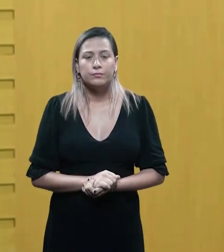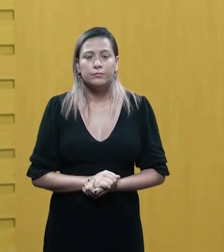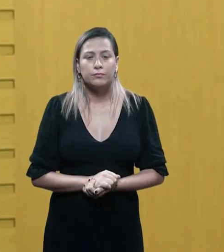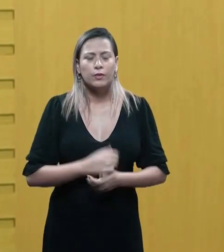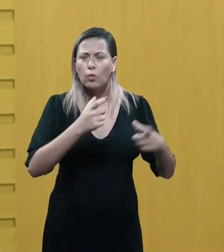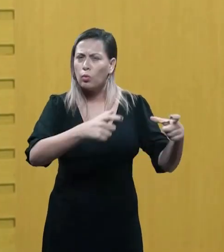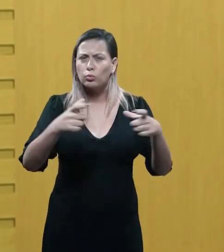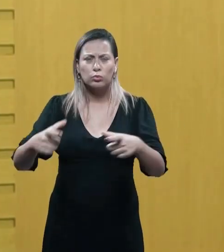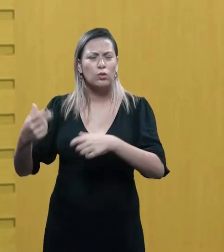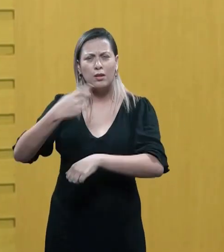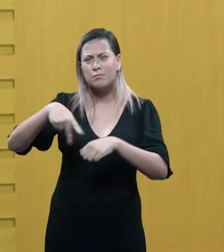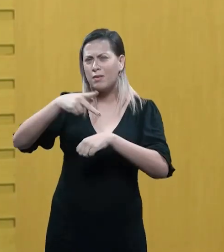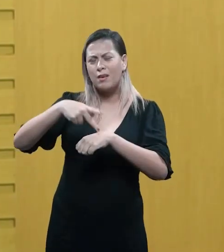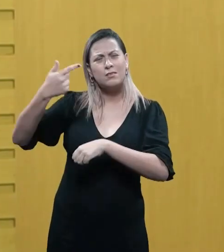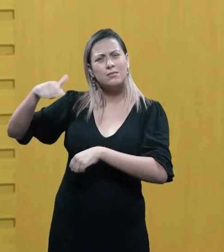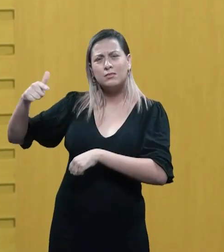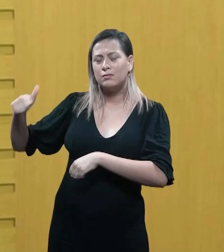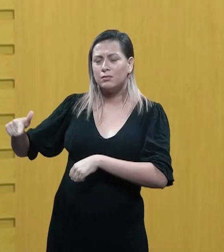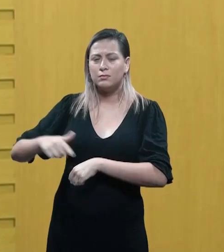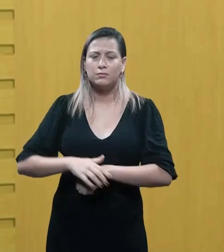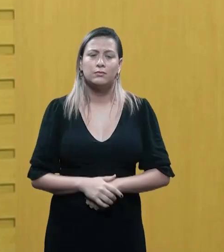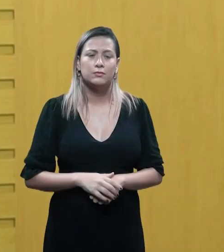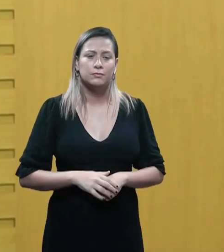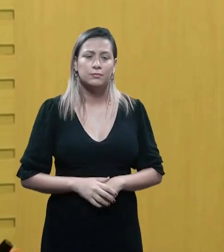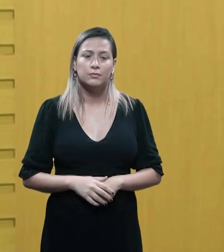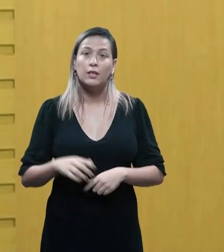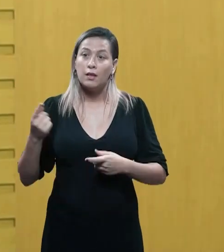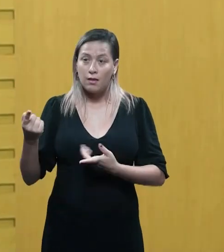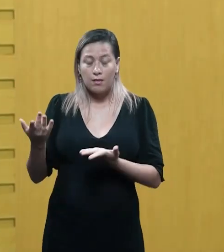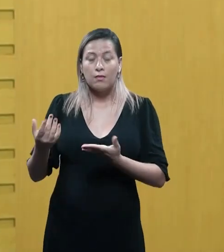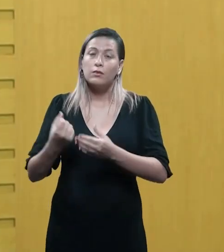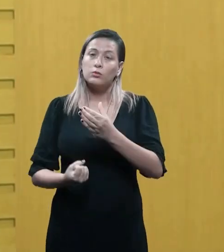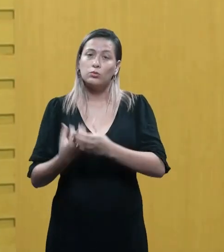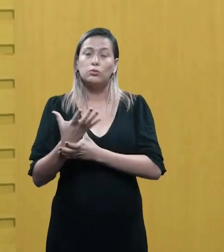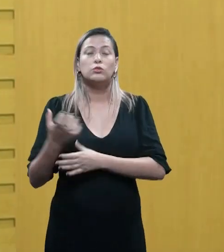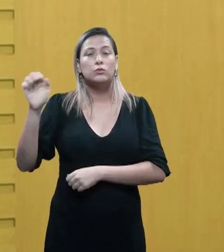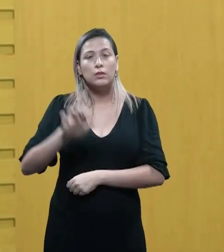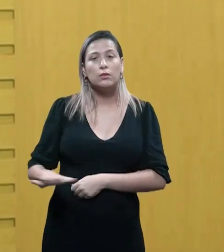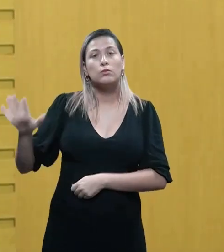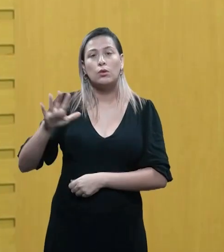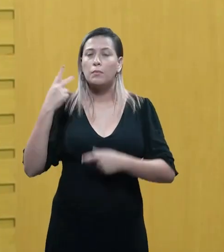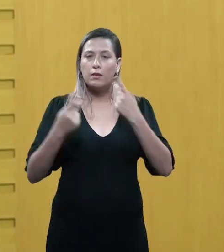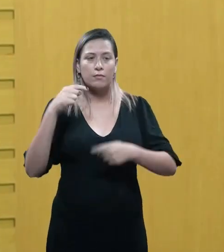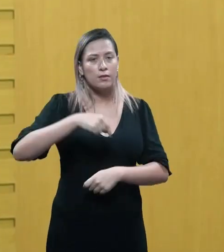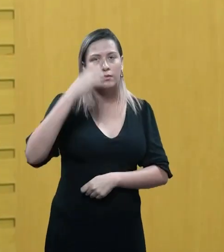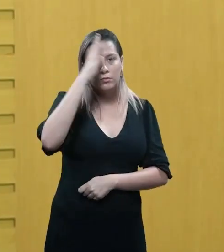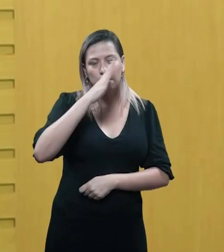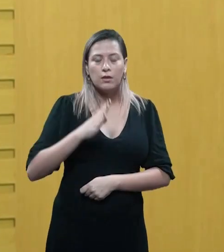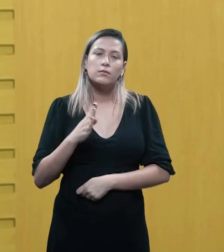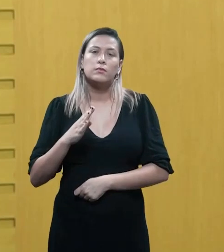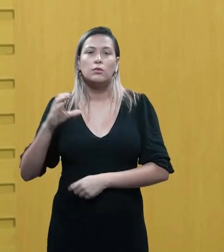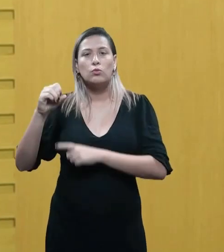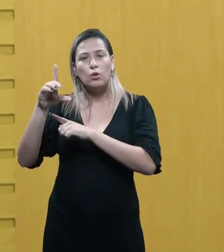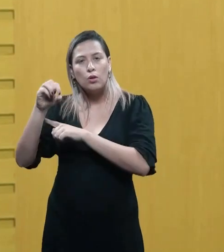em outros lugares, em outros países, mesmo ela tendo origem europeia, ela é contada no Brasil, ela é contada